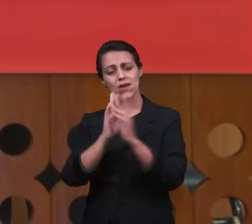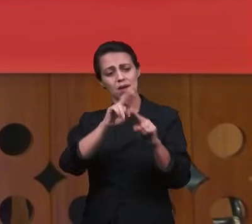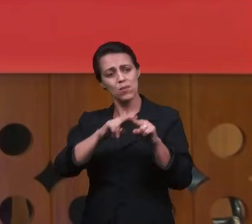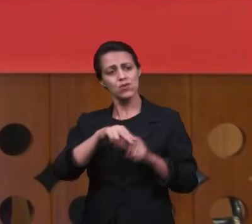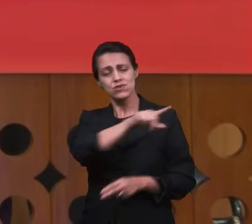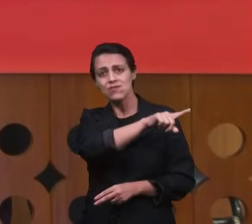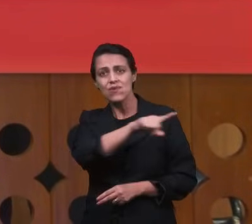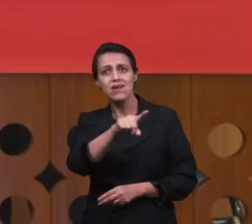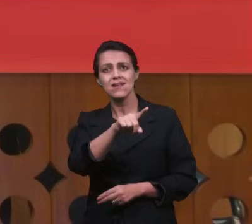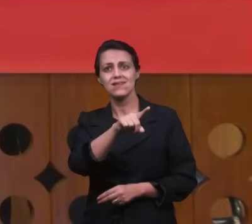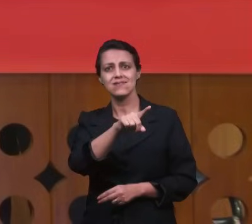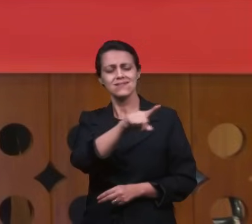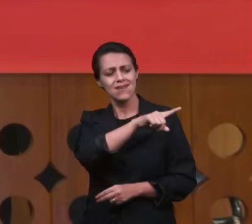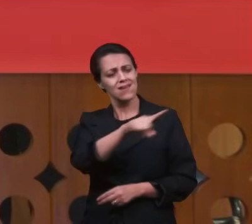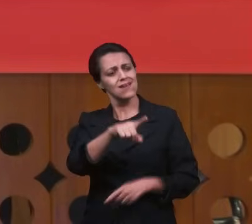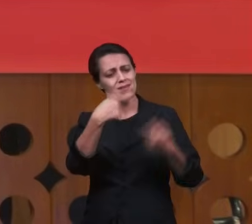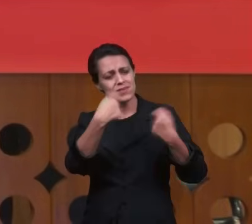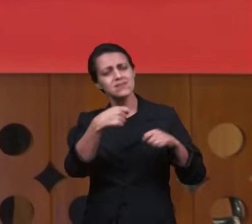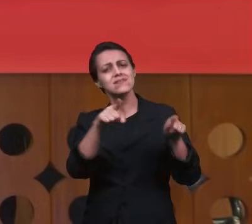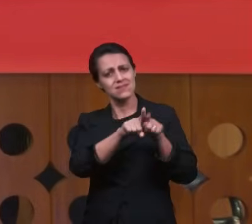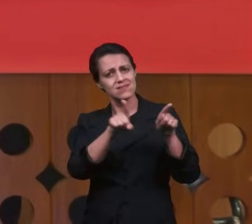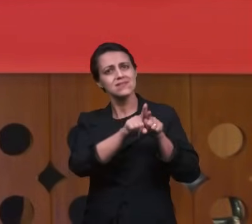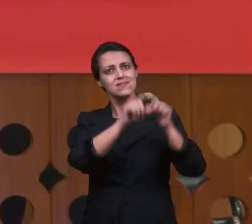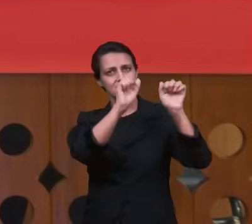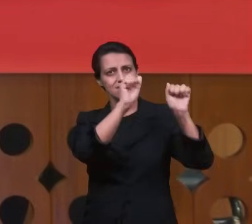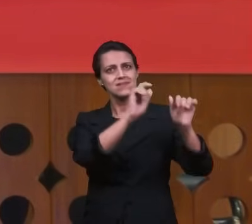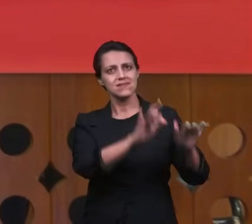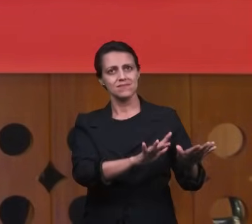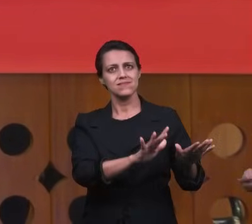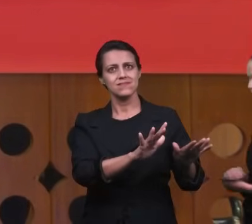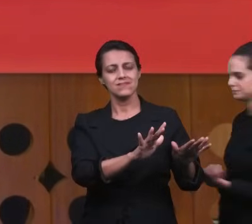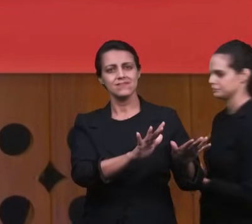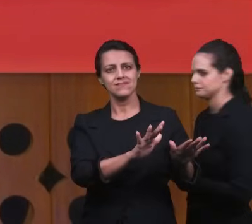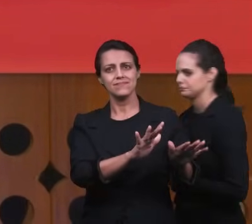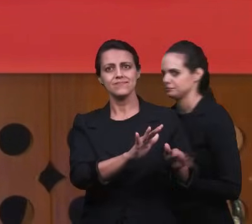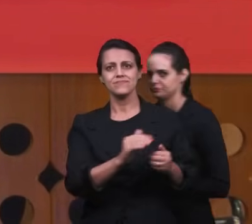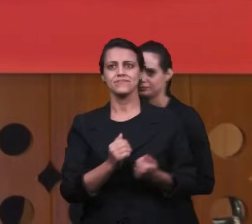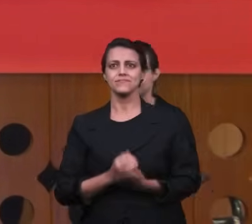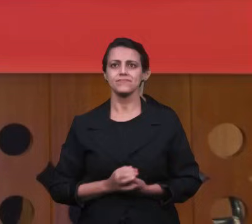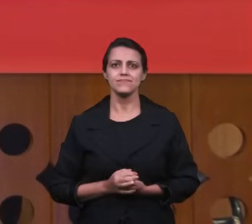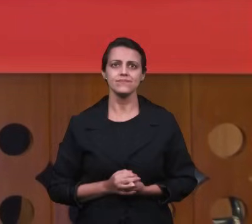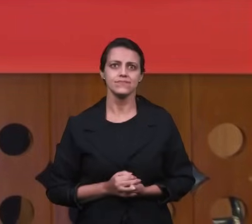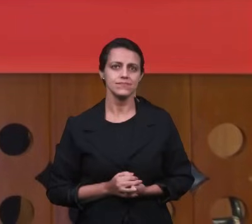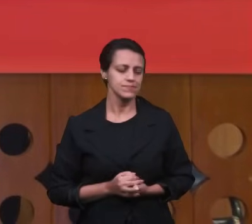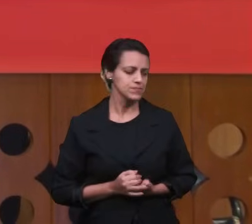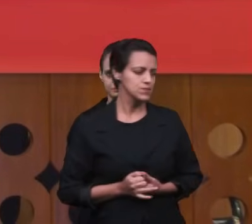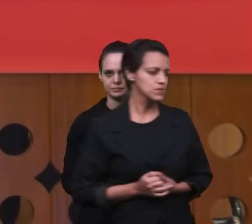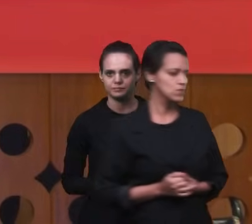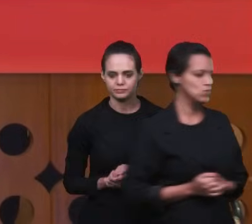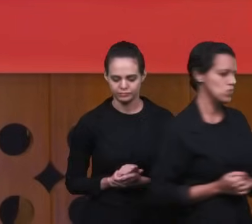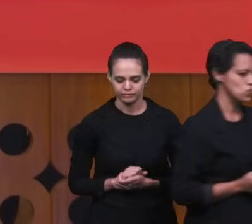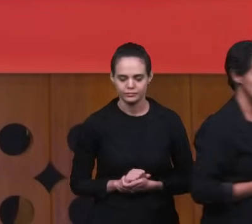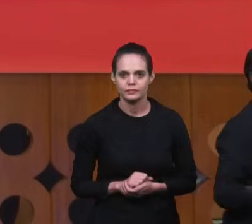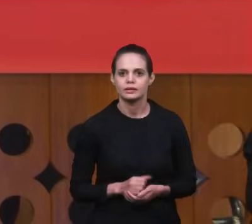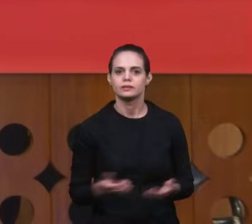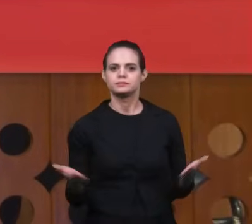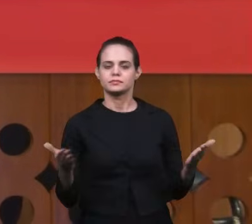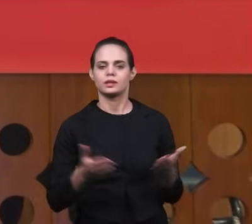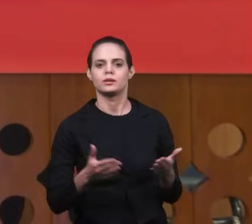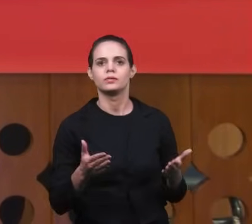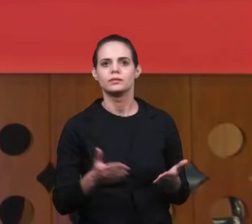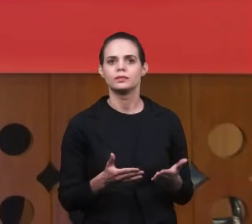entender que eles precisam dessa bênção. Qual foi o versículo, está em Romanos, não tem